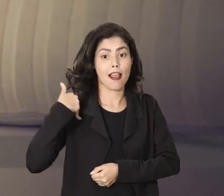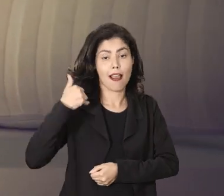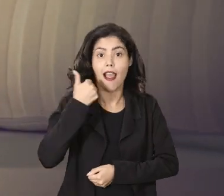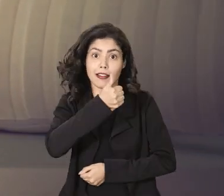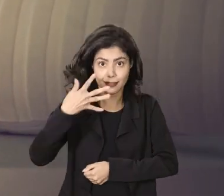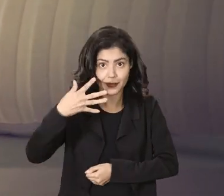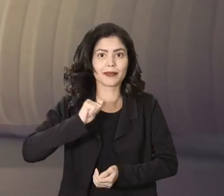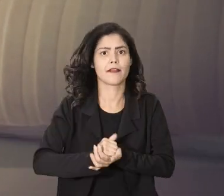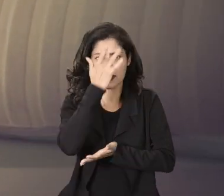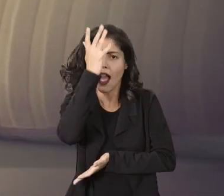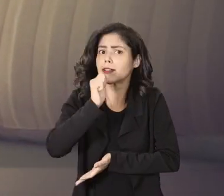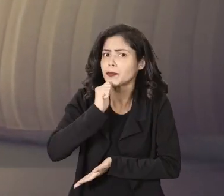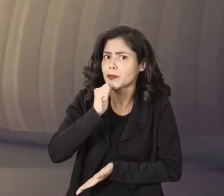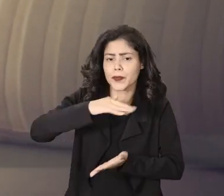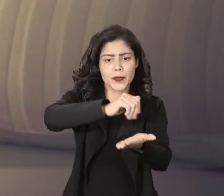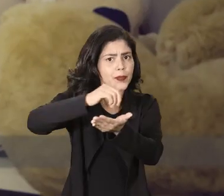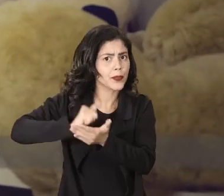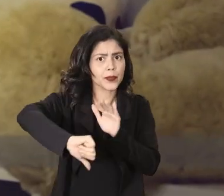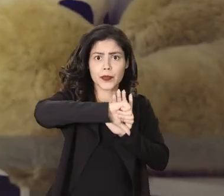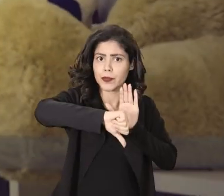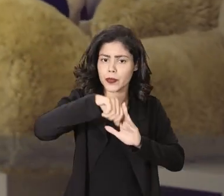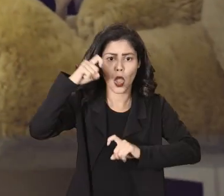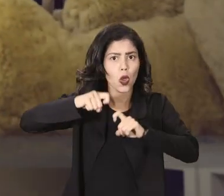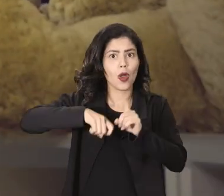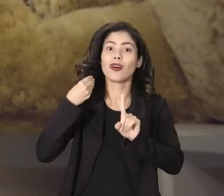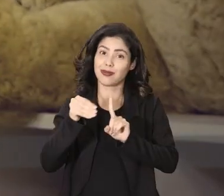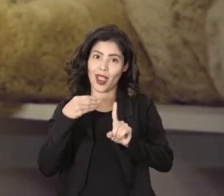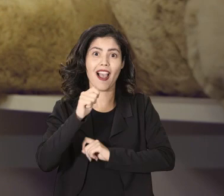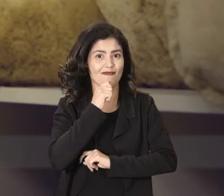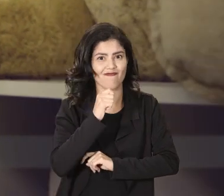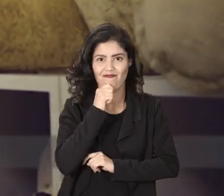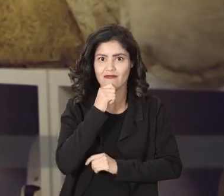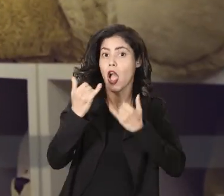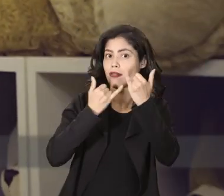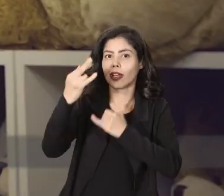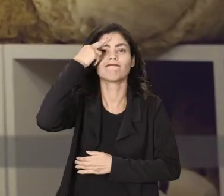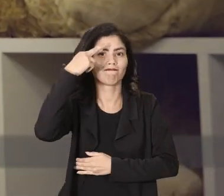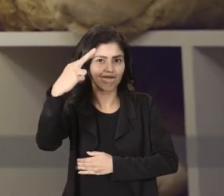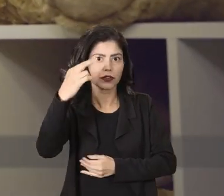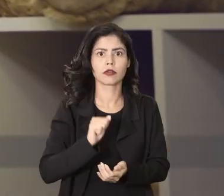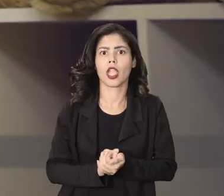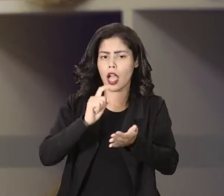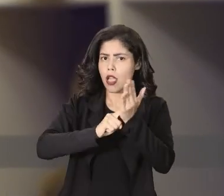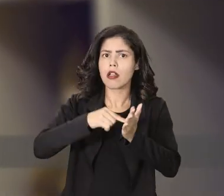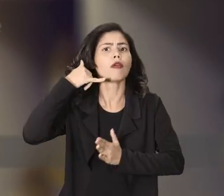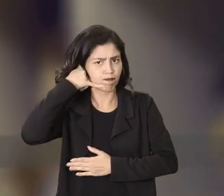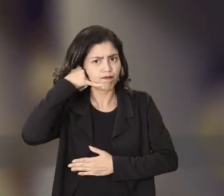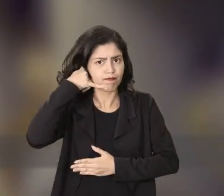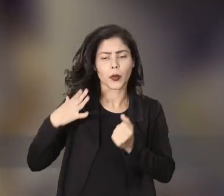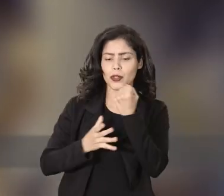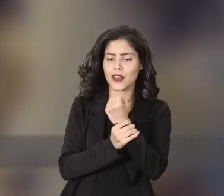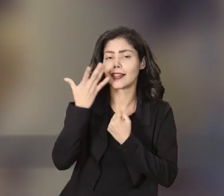pais menores de 14 anos, facilitando a apuração de crimes de estupro de vulnerável que não chegaram às autoridades.